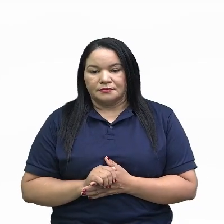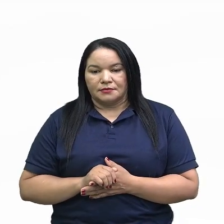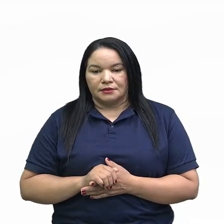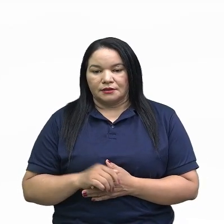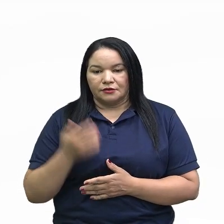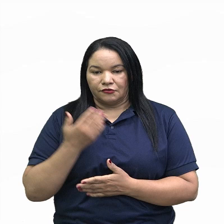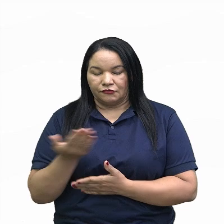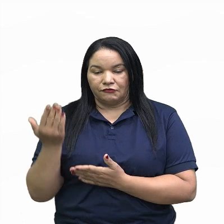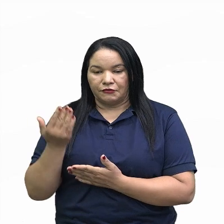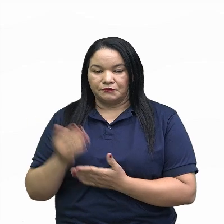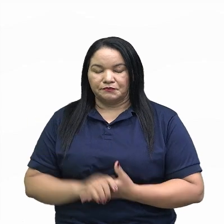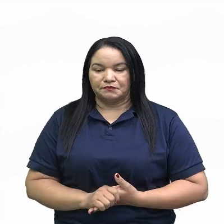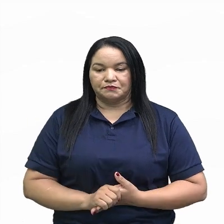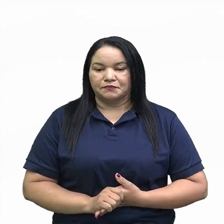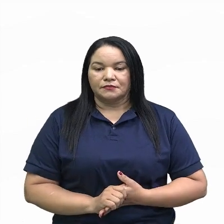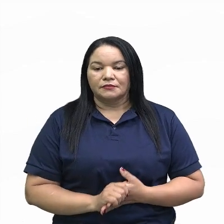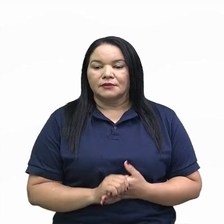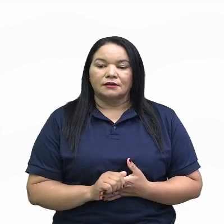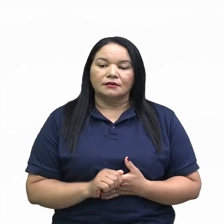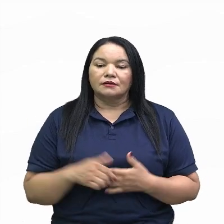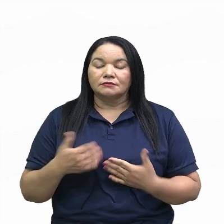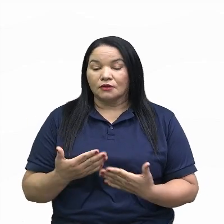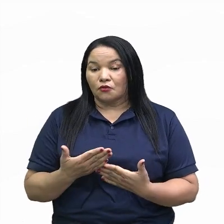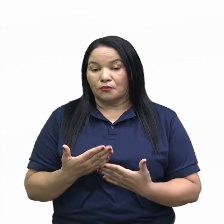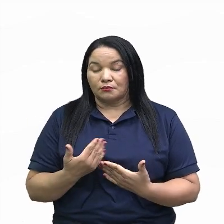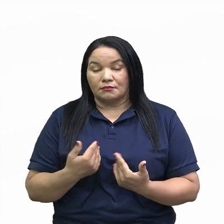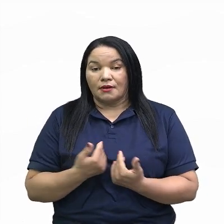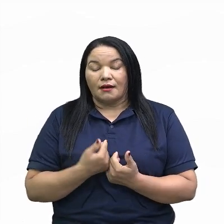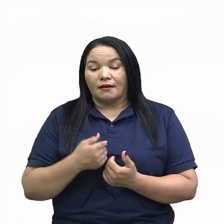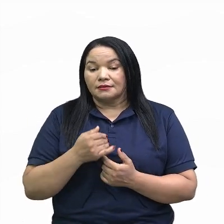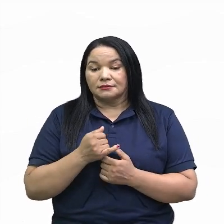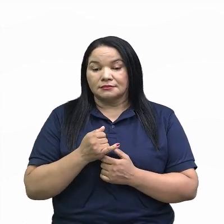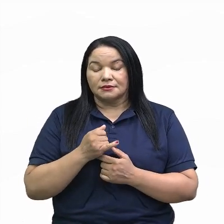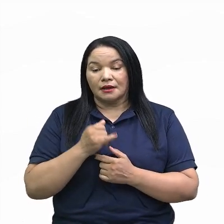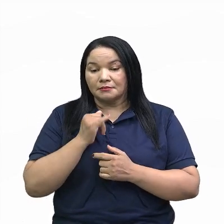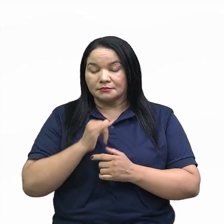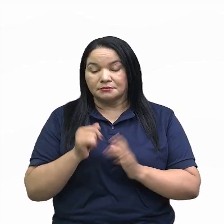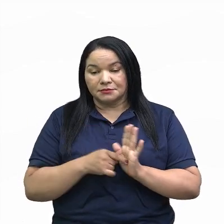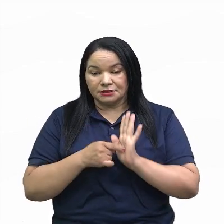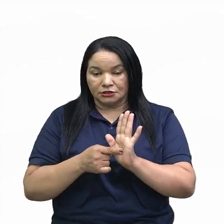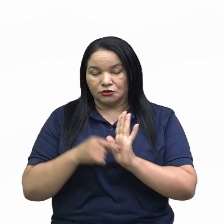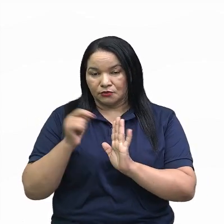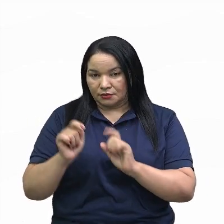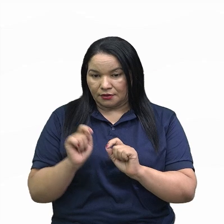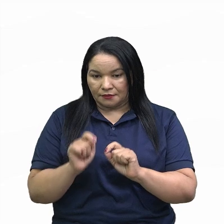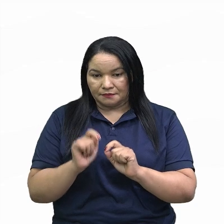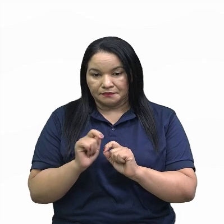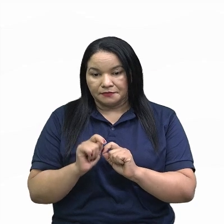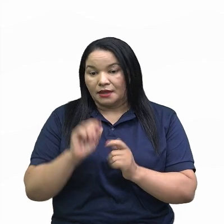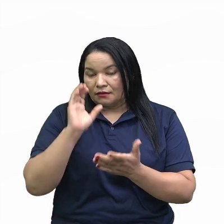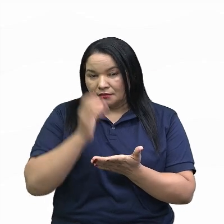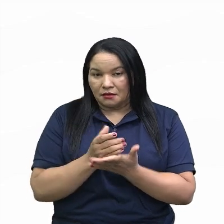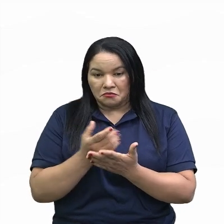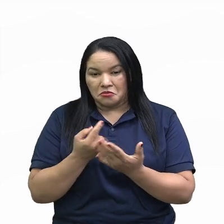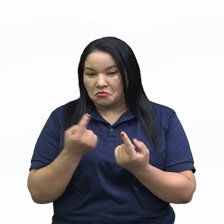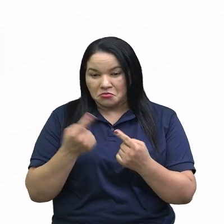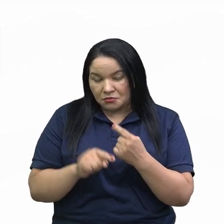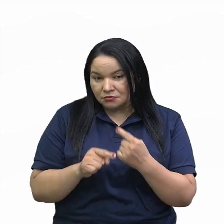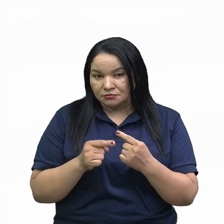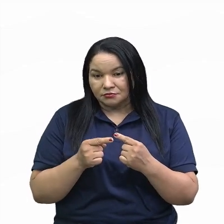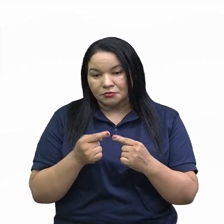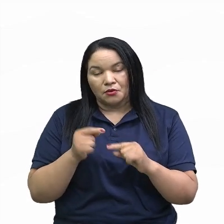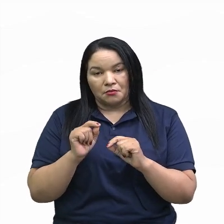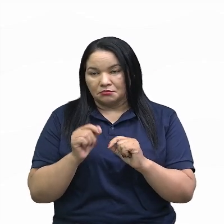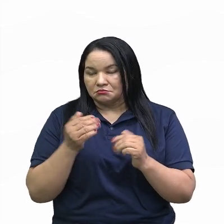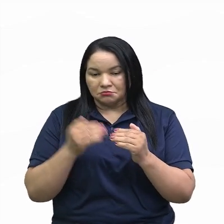para vocês, esse argumento de refutação, gente, apresenta-se uma tese em desacordo com a